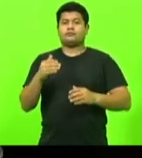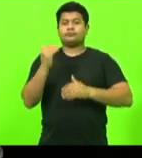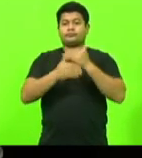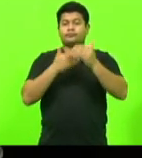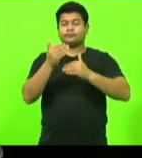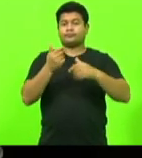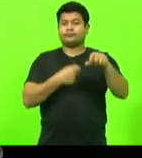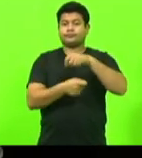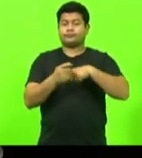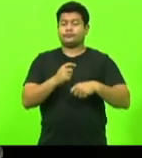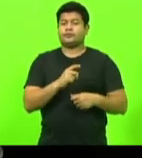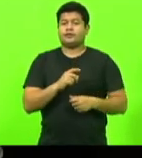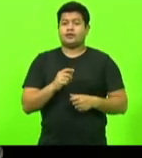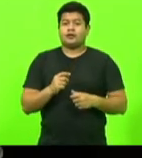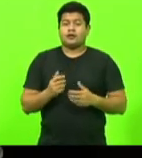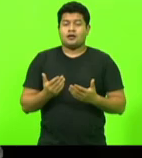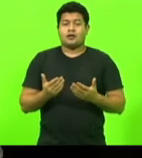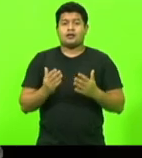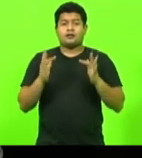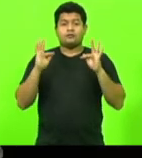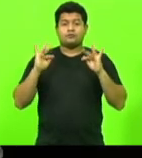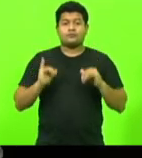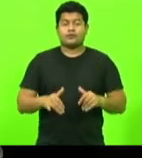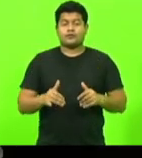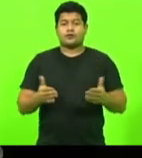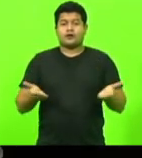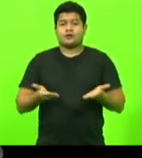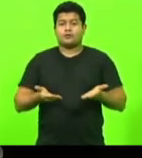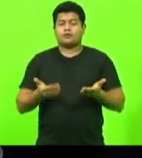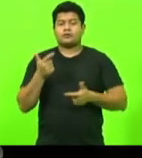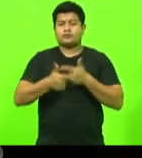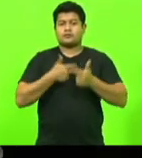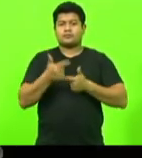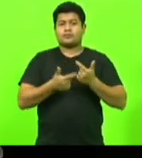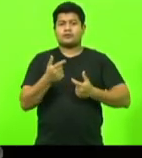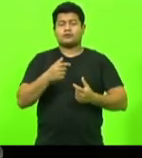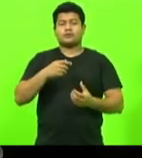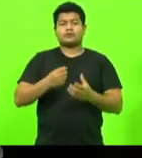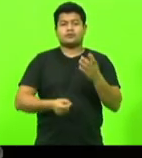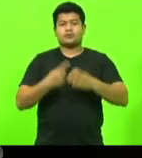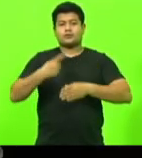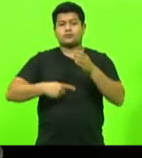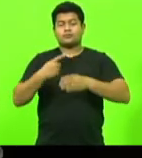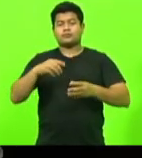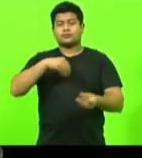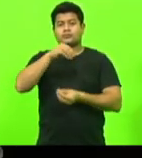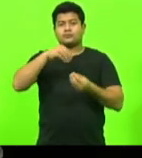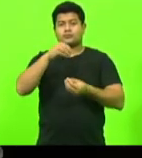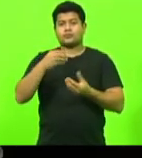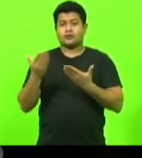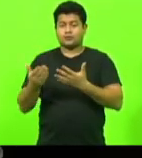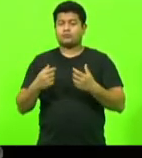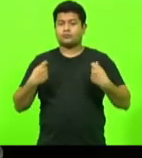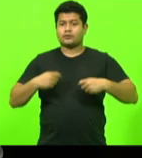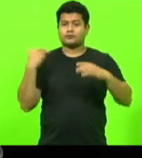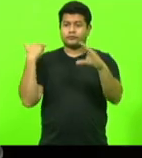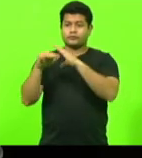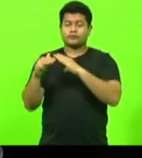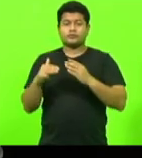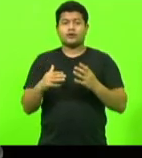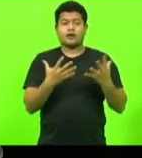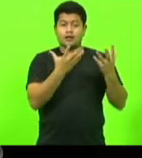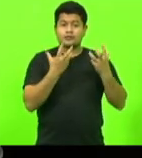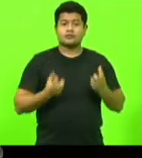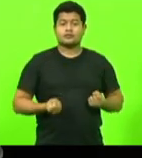trabalho, que está sendo elaborado pela comissão mista, terão a incumbência de receber e analisar a proposta